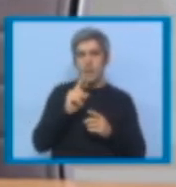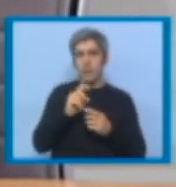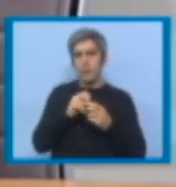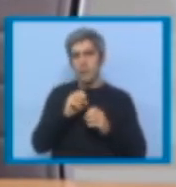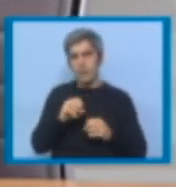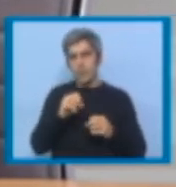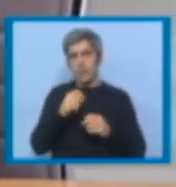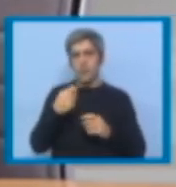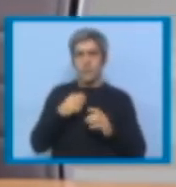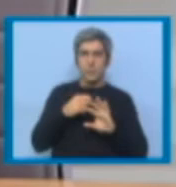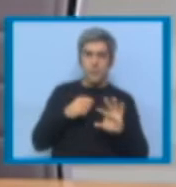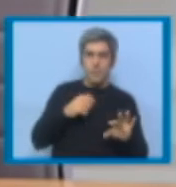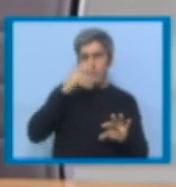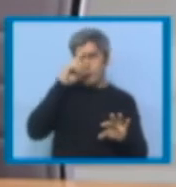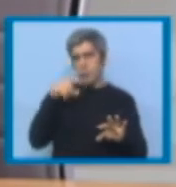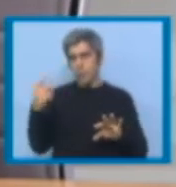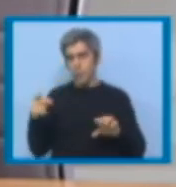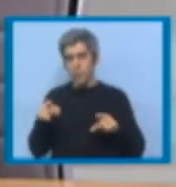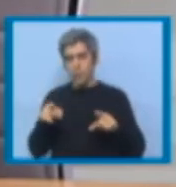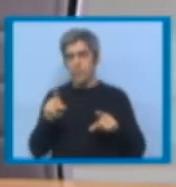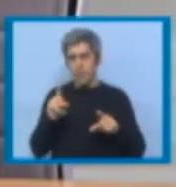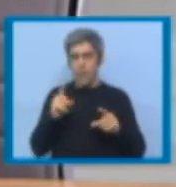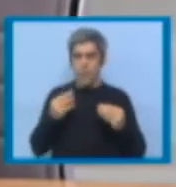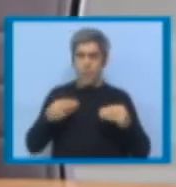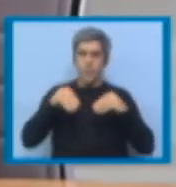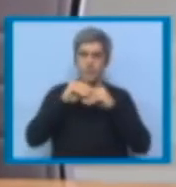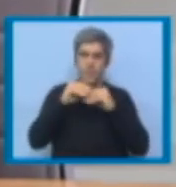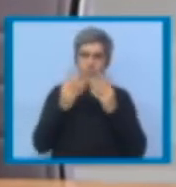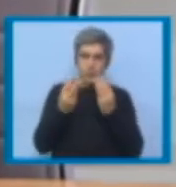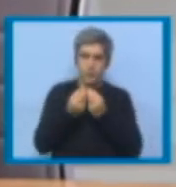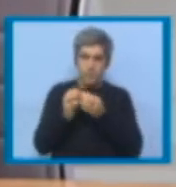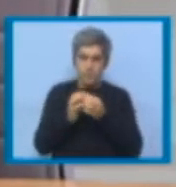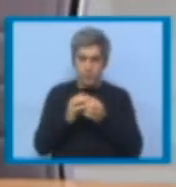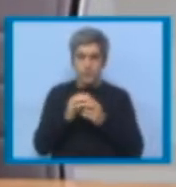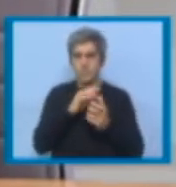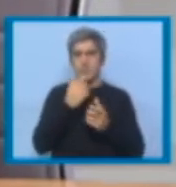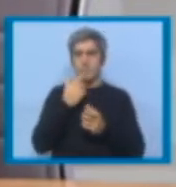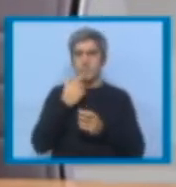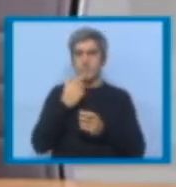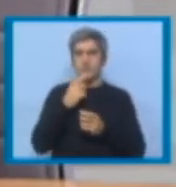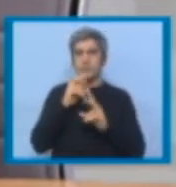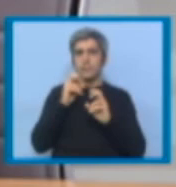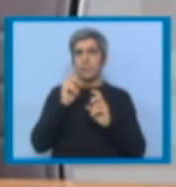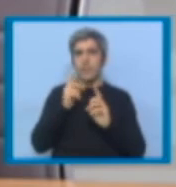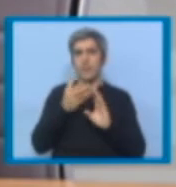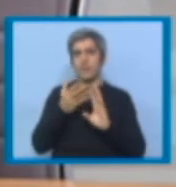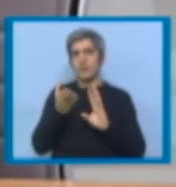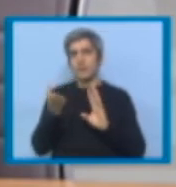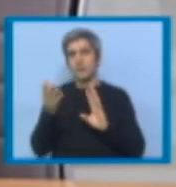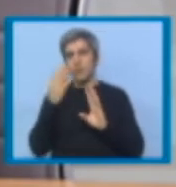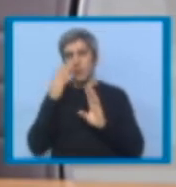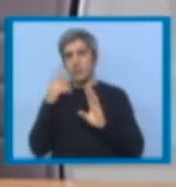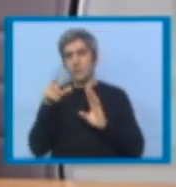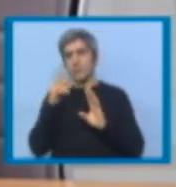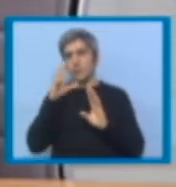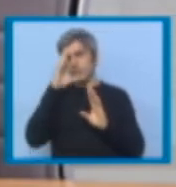há Presidente de um lado, Governo pelo outro, que se complementam, porque percebeu que o assunto estava a ficar